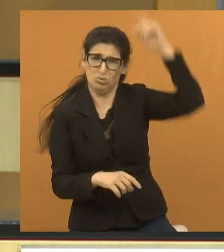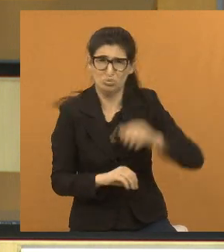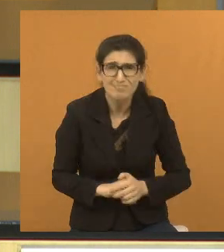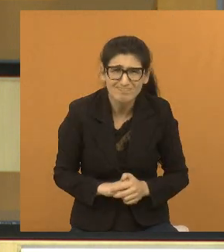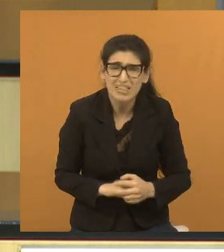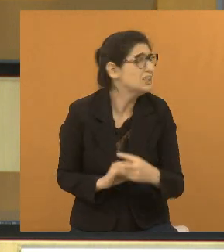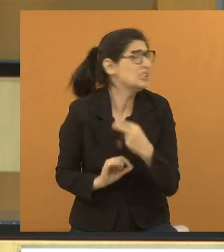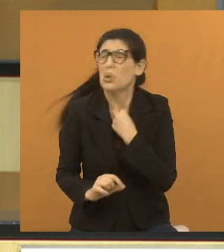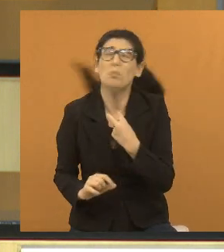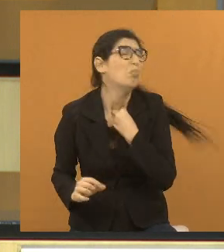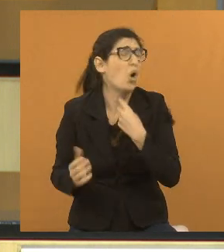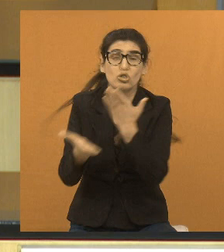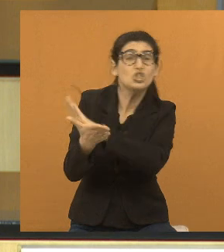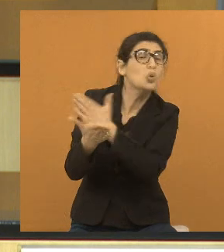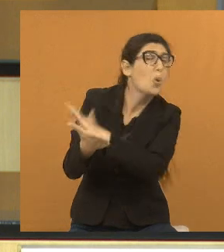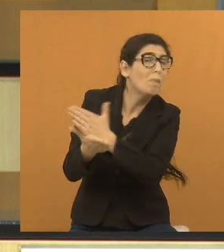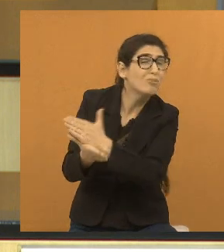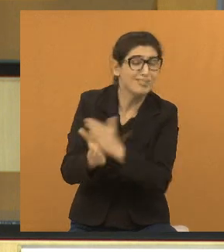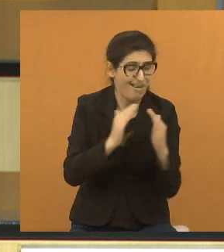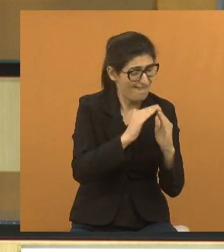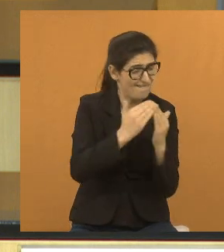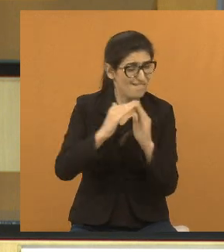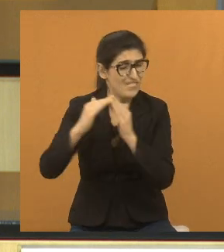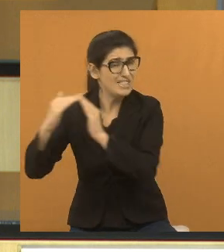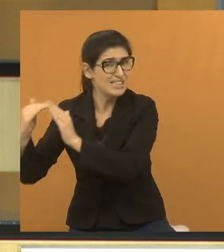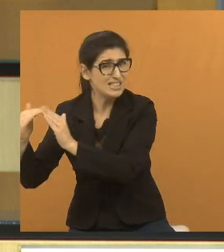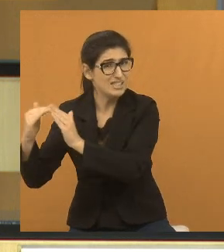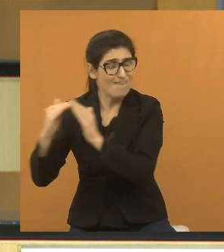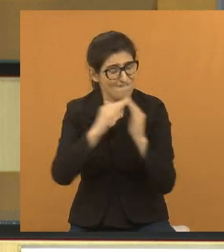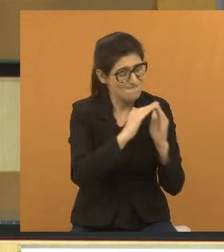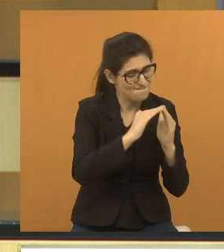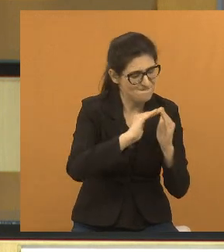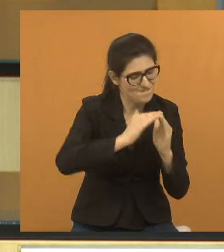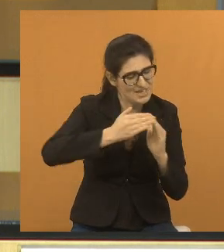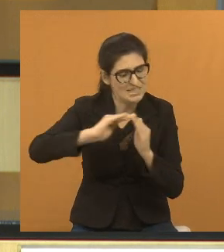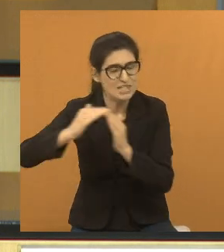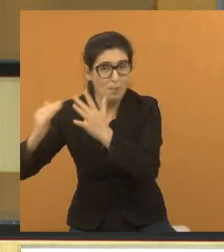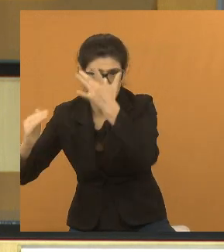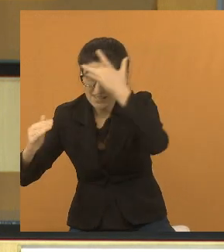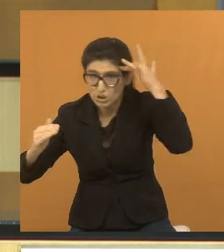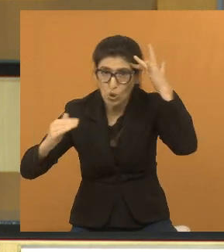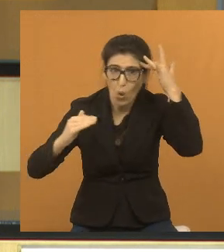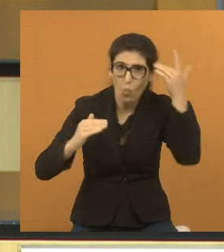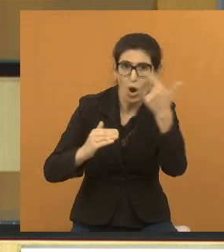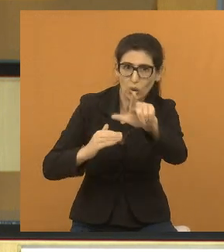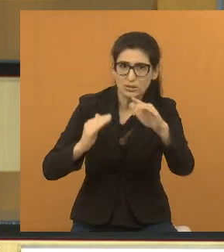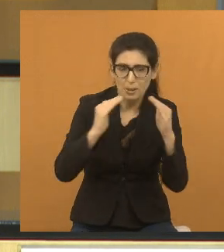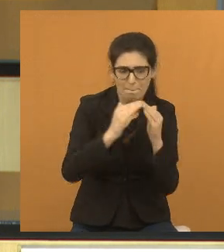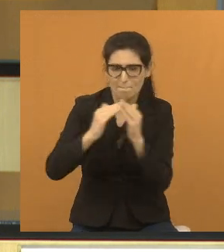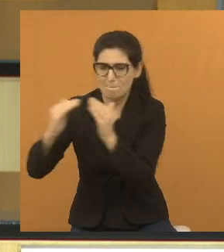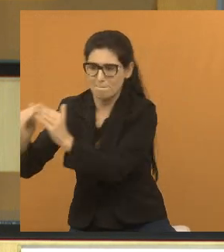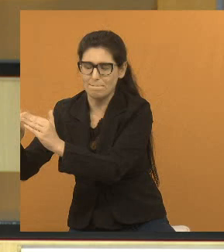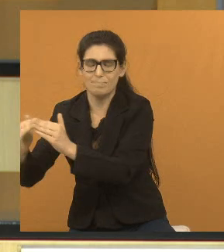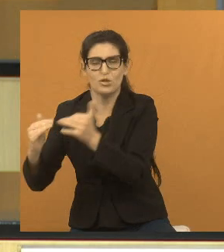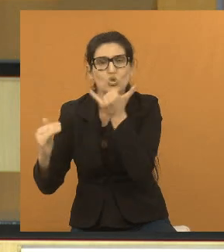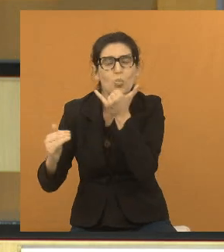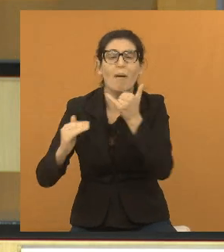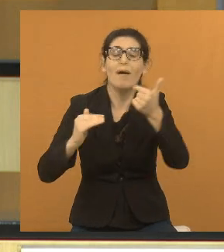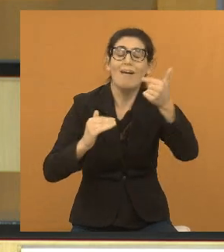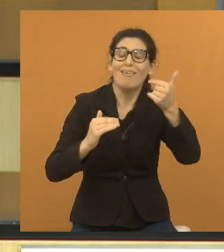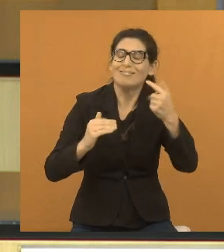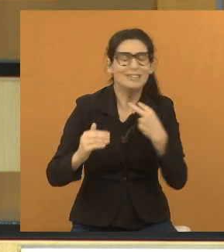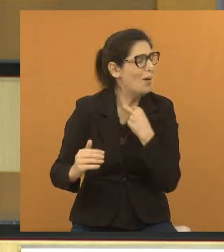vizinhança, aonde eu não tenha esse problema acontecendo em relação